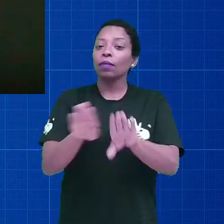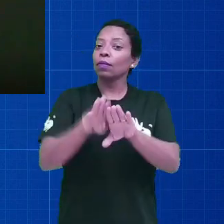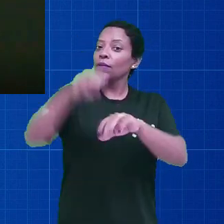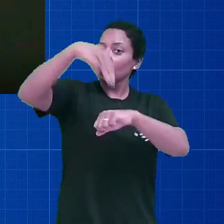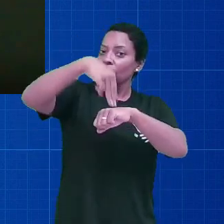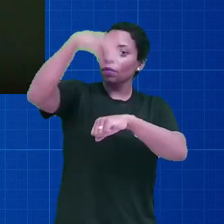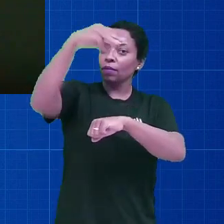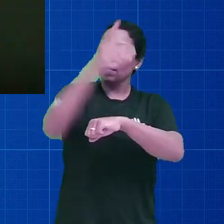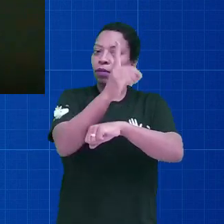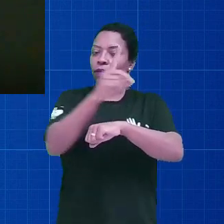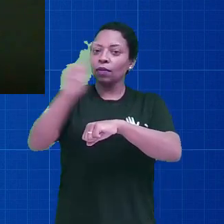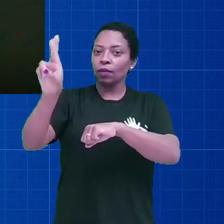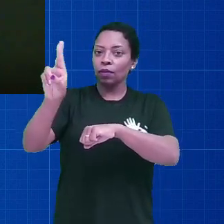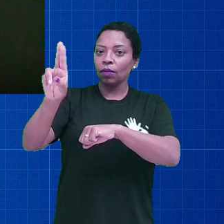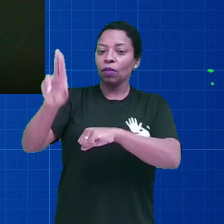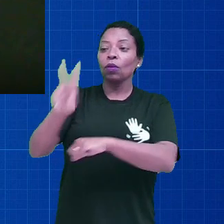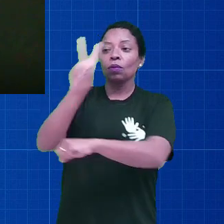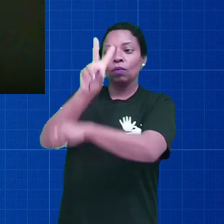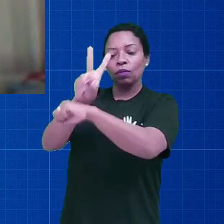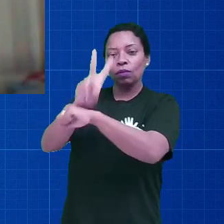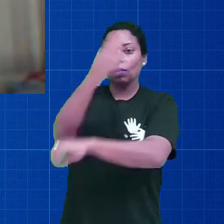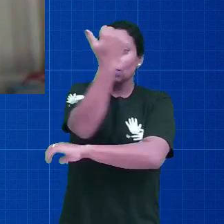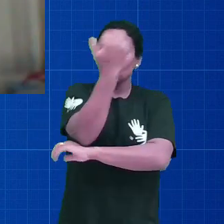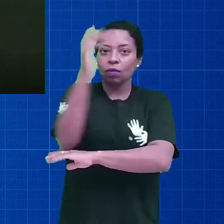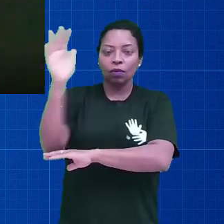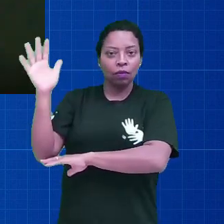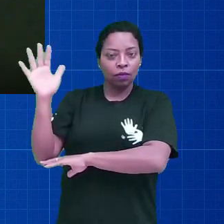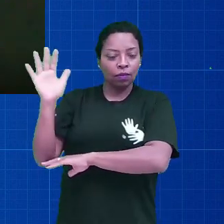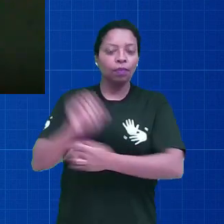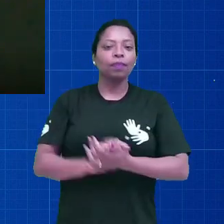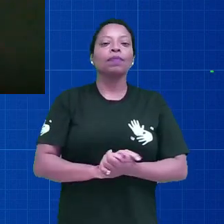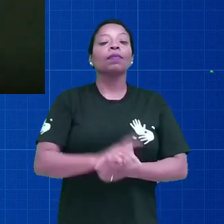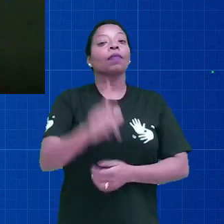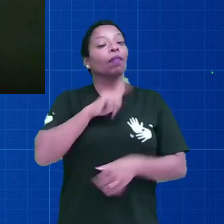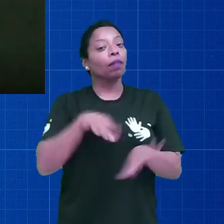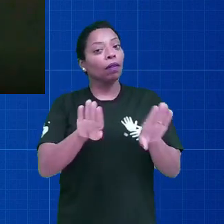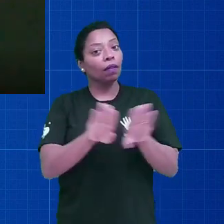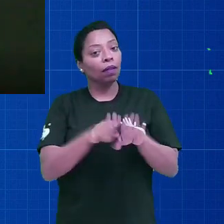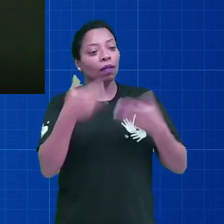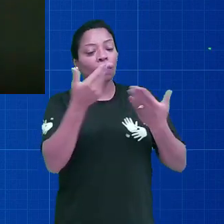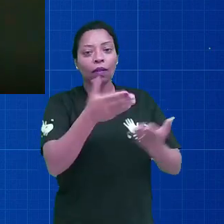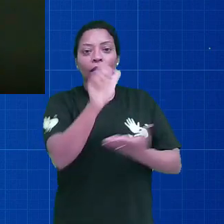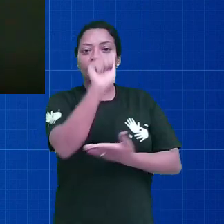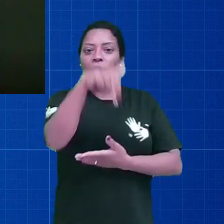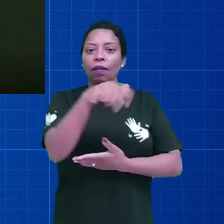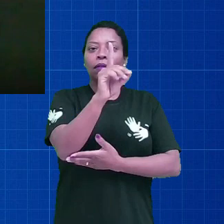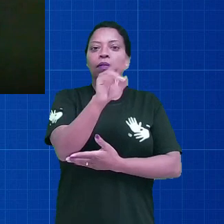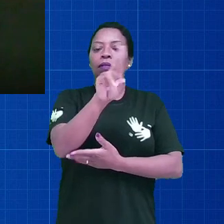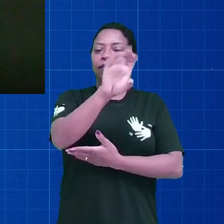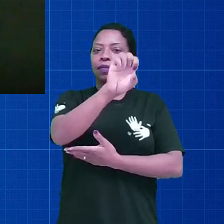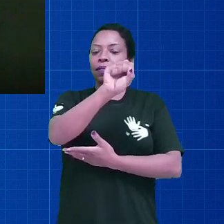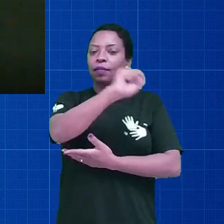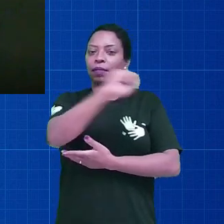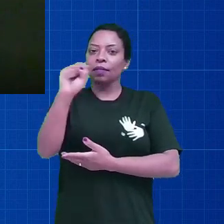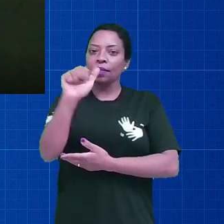doutor em conservação da natureza. Temos também a Andressa, que estará trabalhando comigo